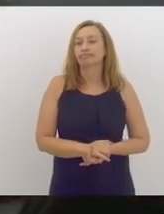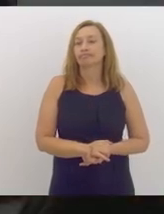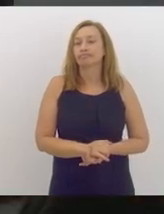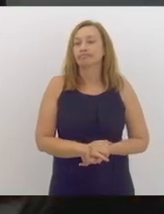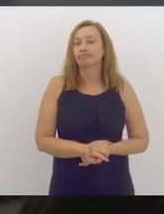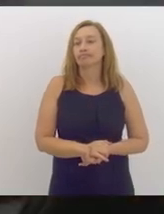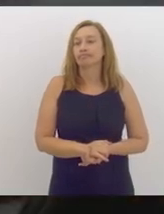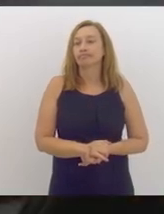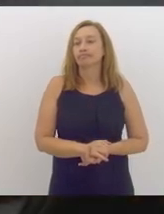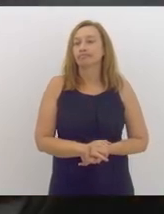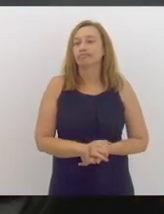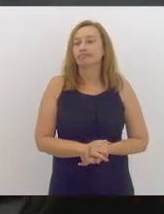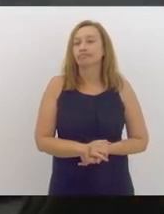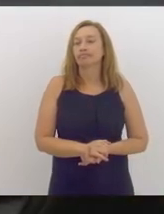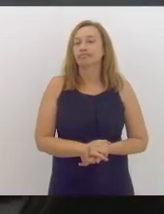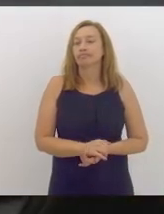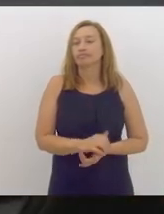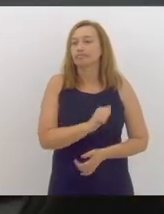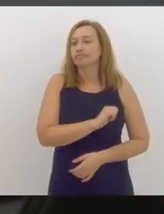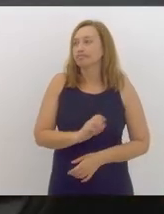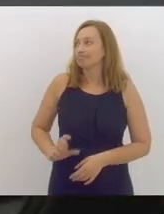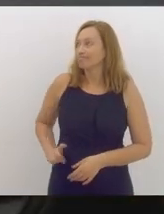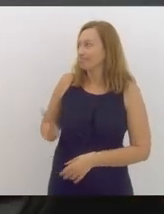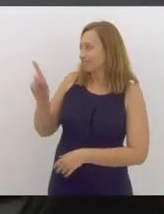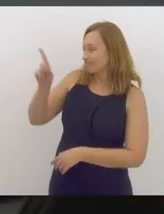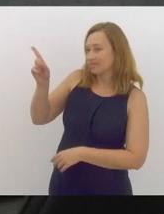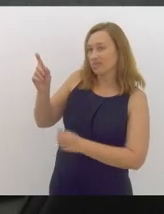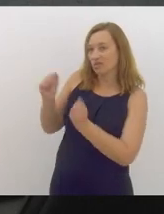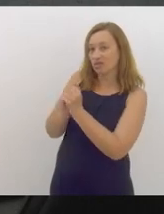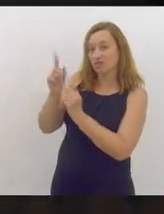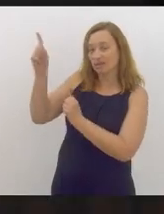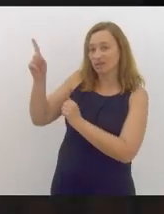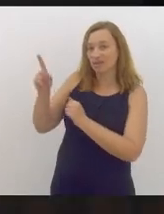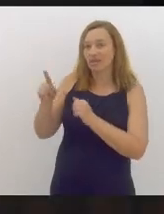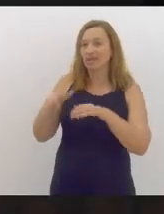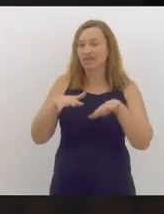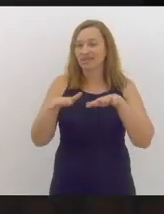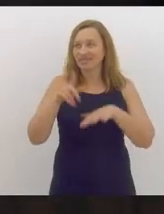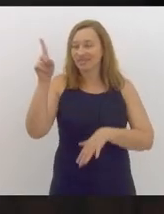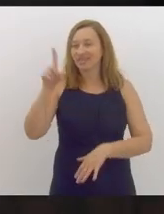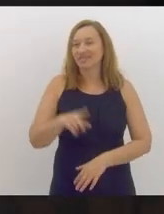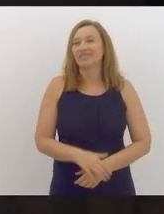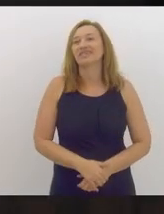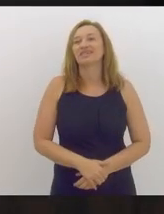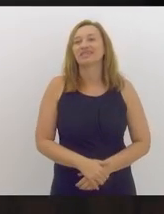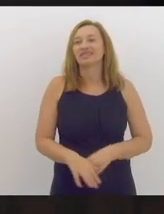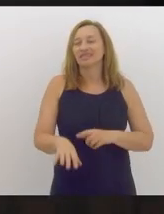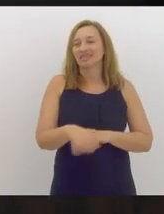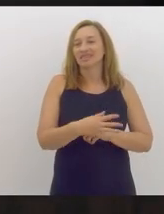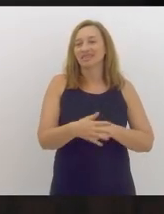Foi lá em cima, Ceciliana. A manifestação popular ali dos